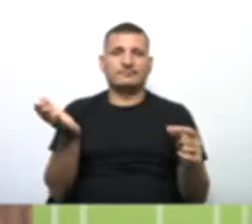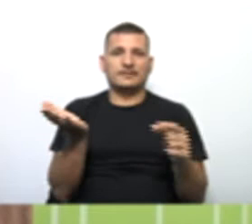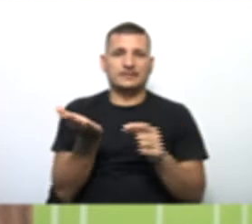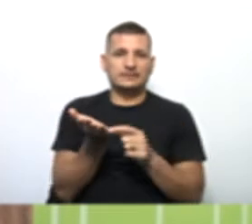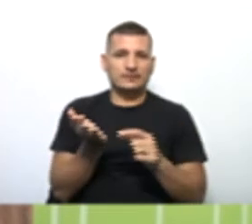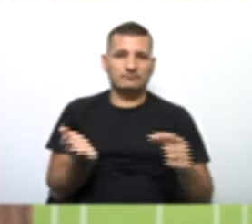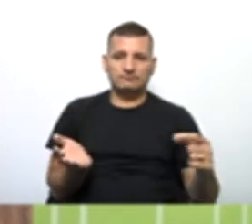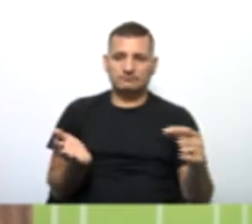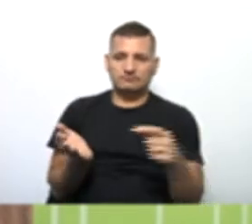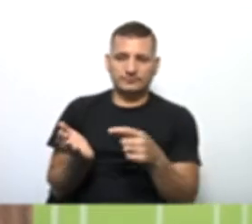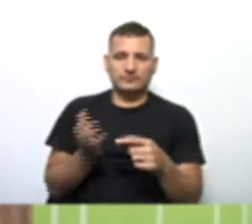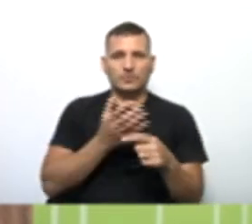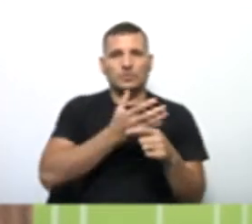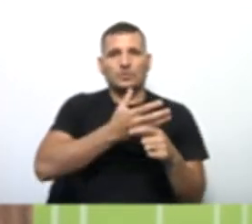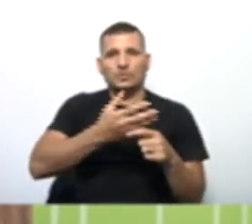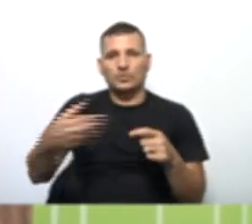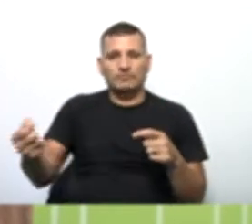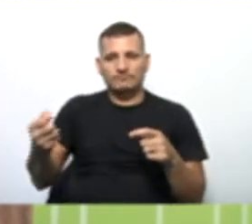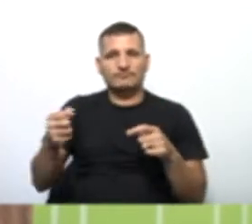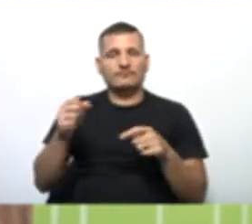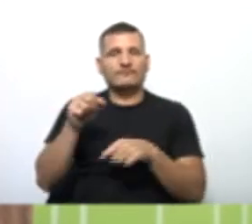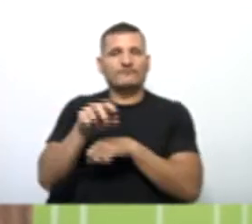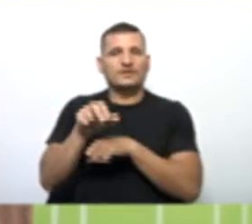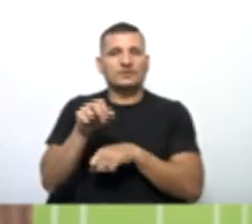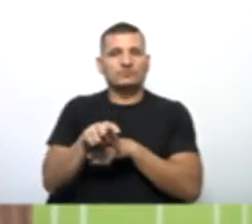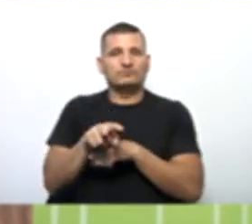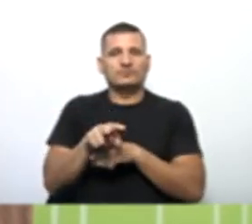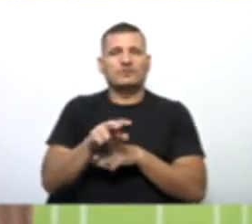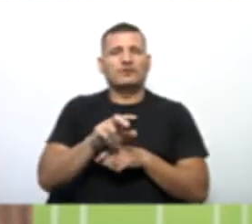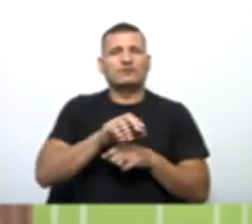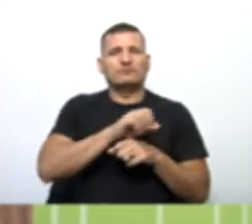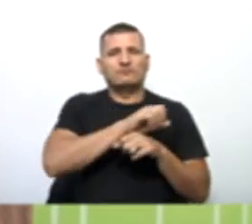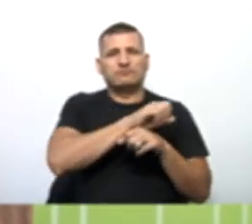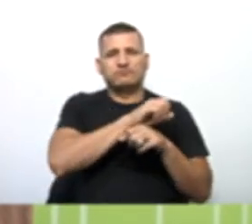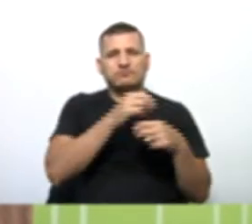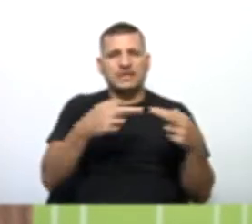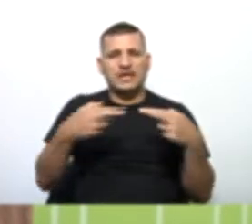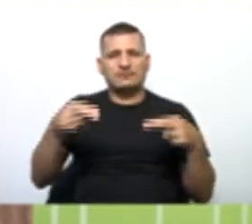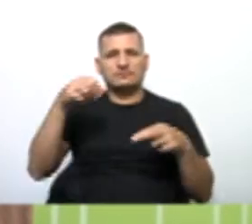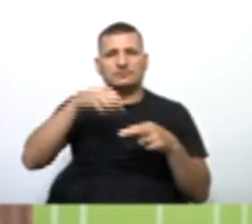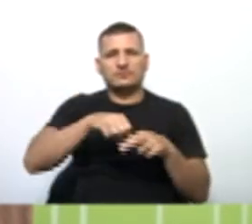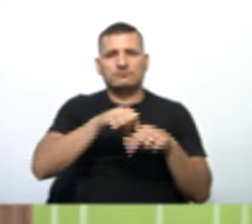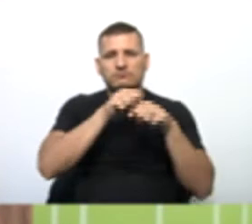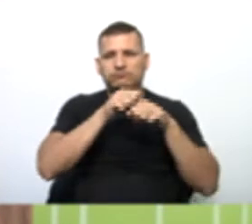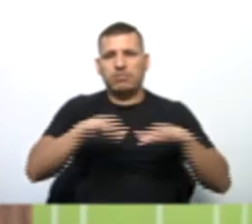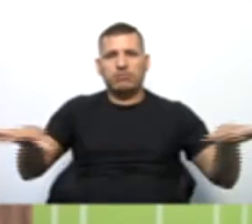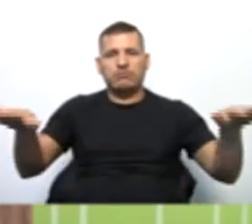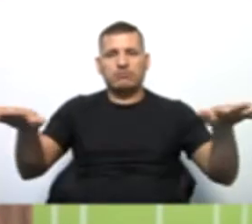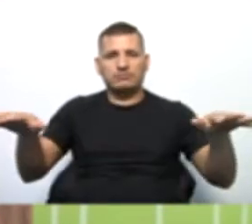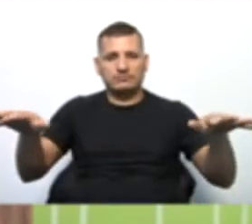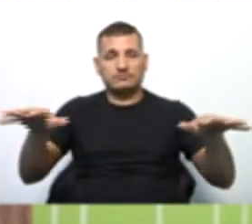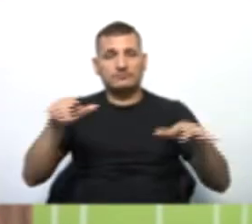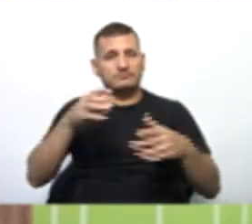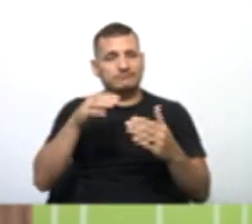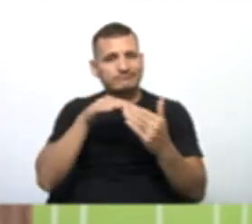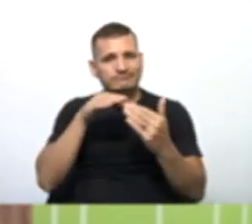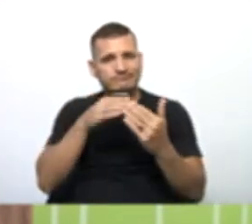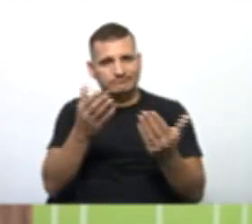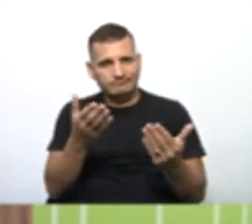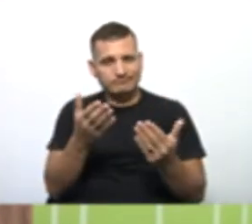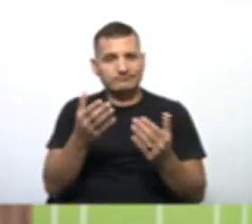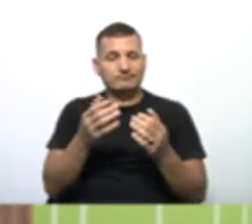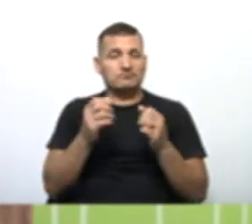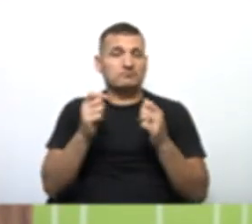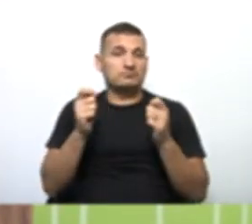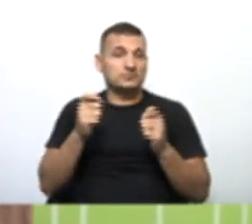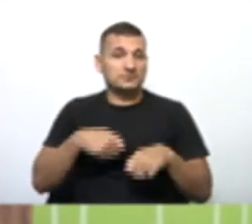passa vírus para um computador que se espalha em todos os dispositivos na rede. Vocês concordam comigo que haverá